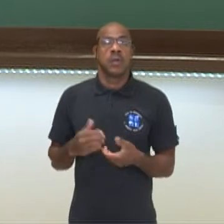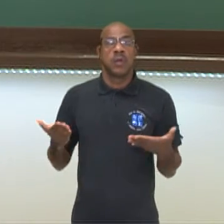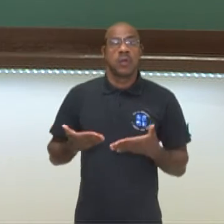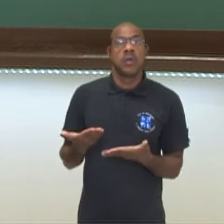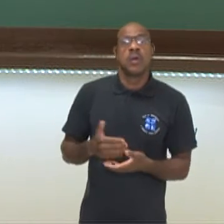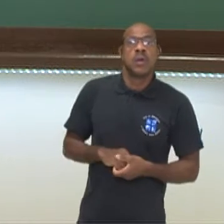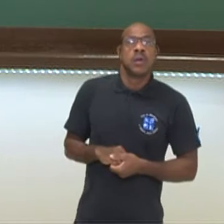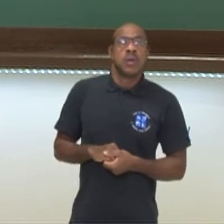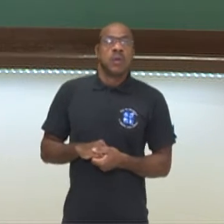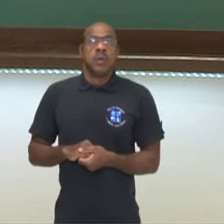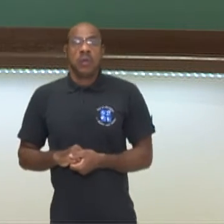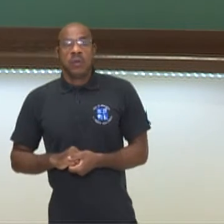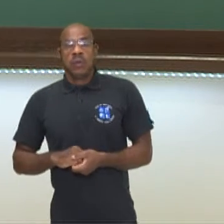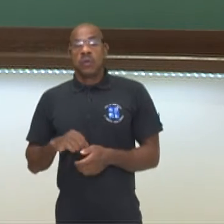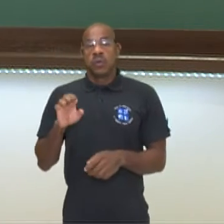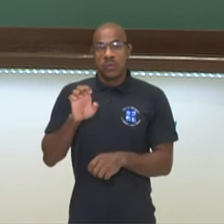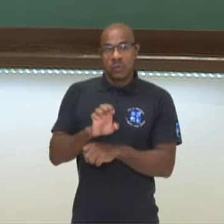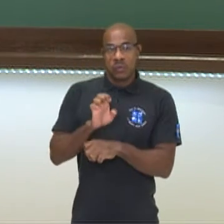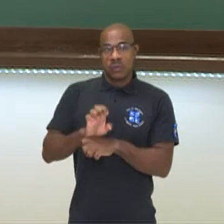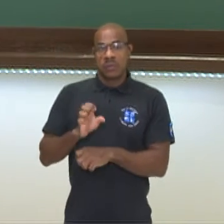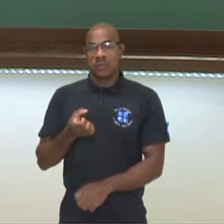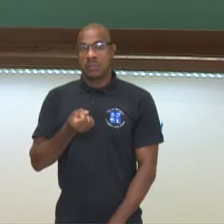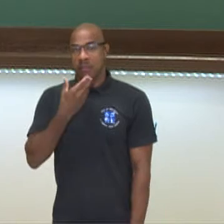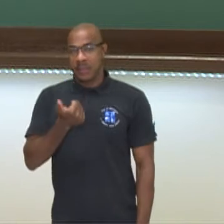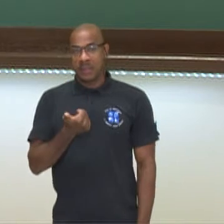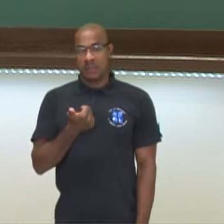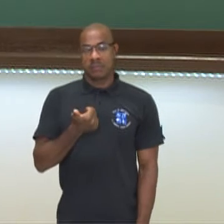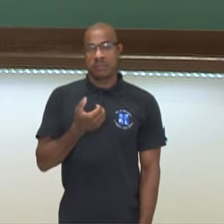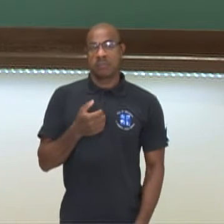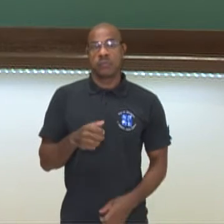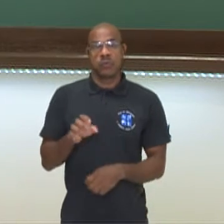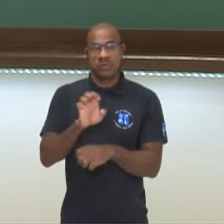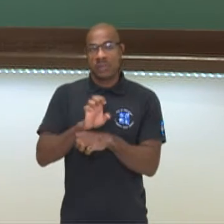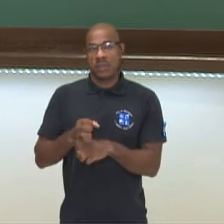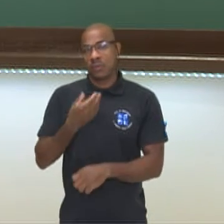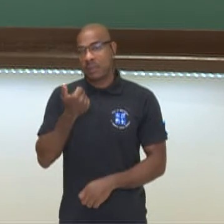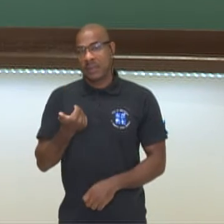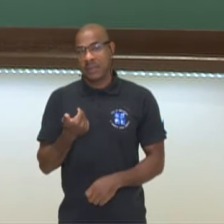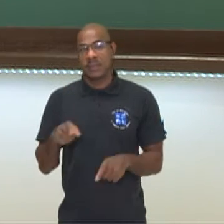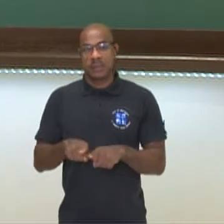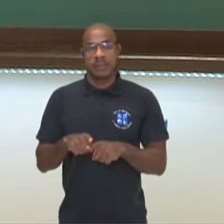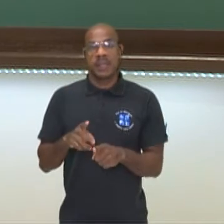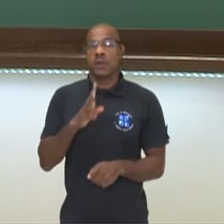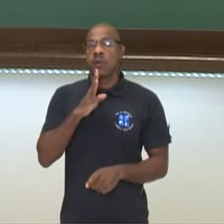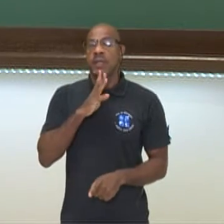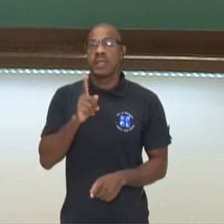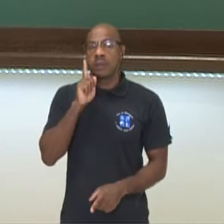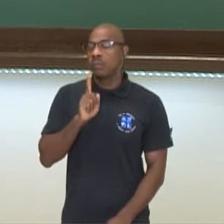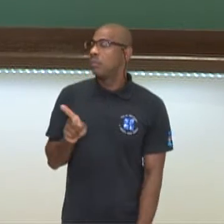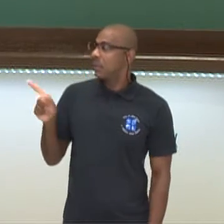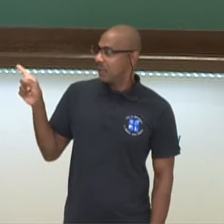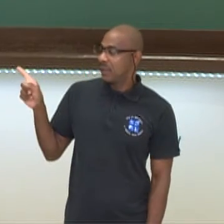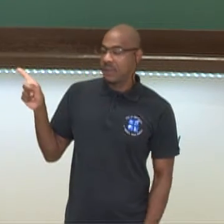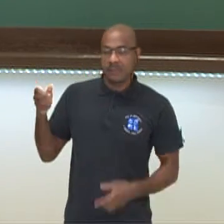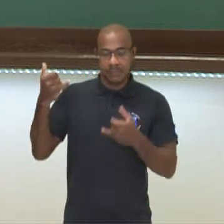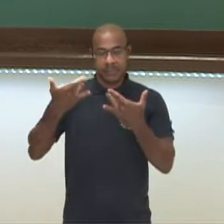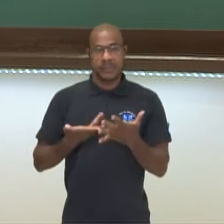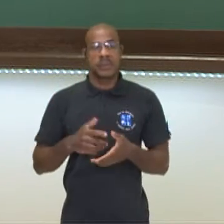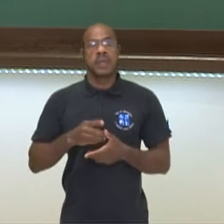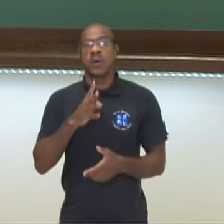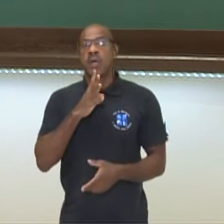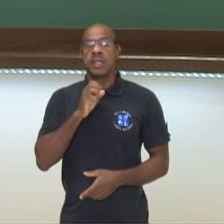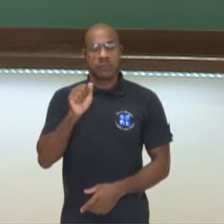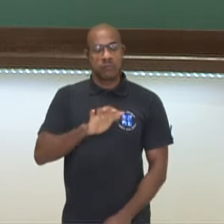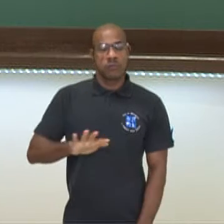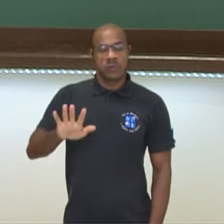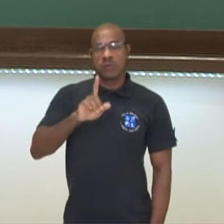social também é conhecido como keynesianismo, devido à formulação teórica de John Keynes, né? E também é conhecido,